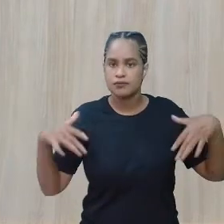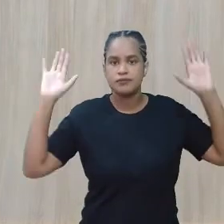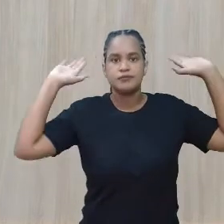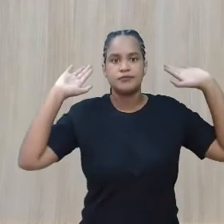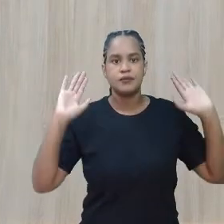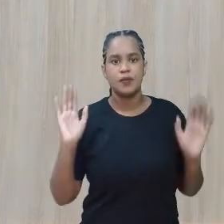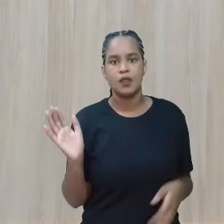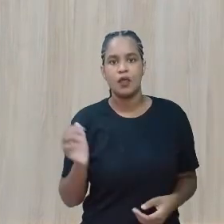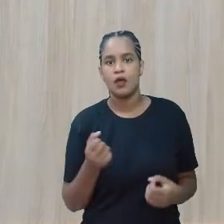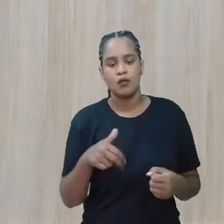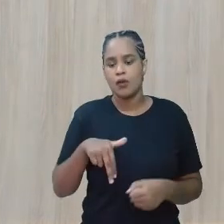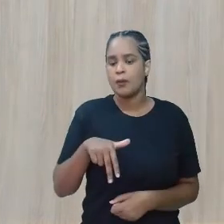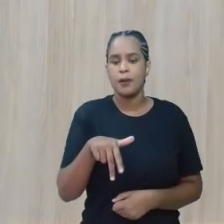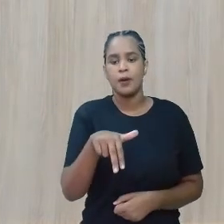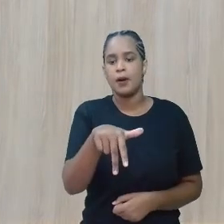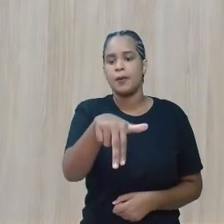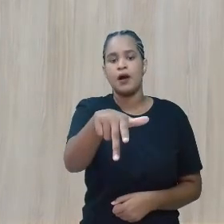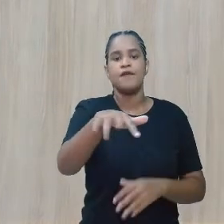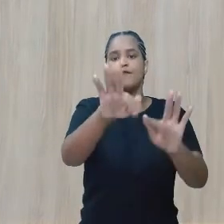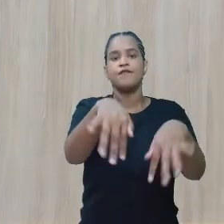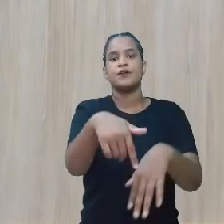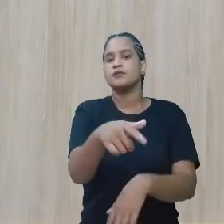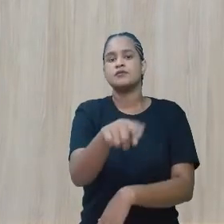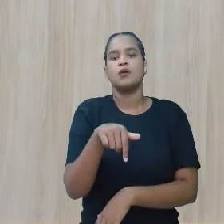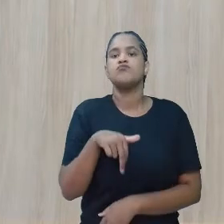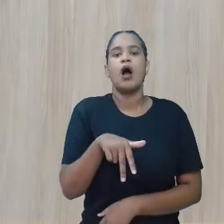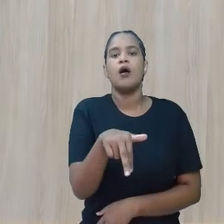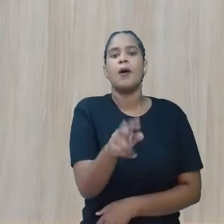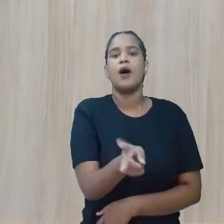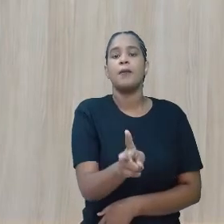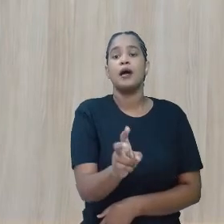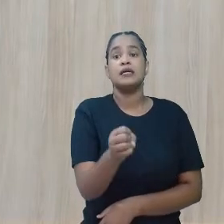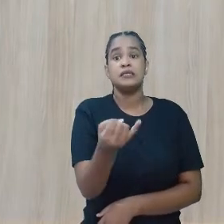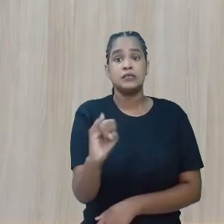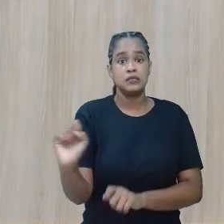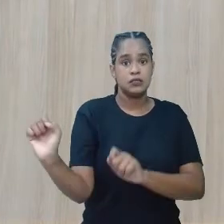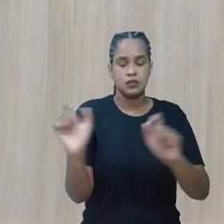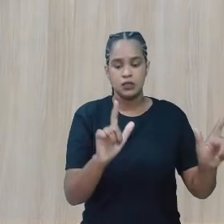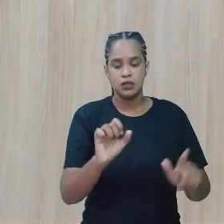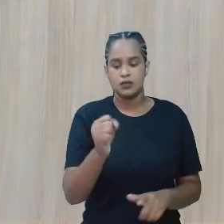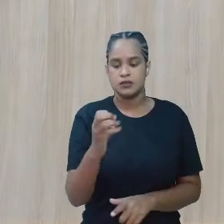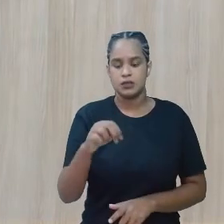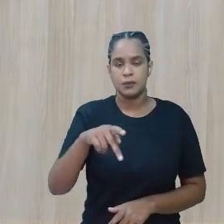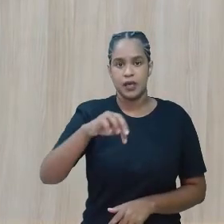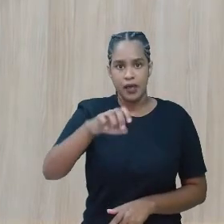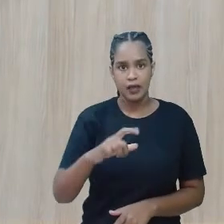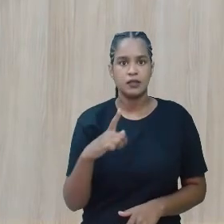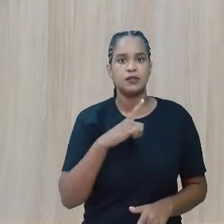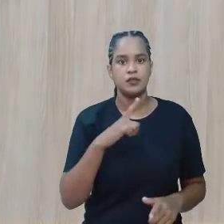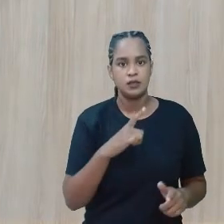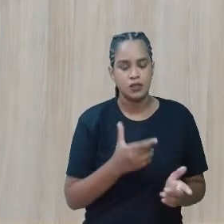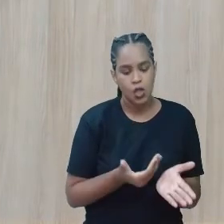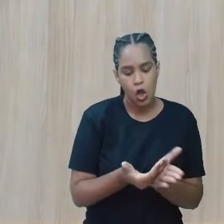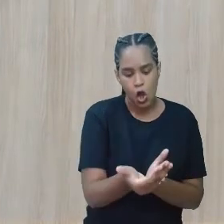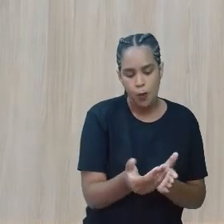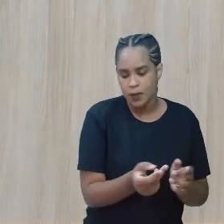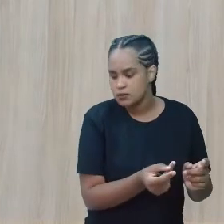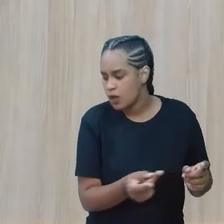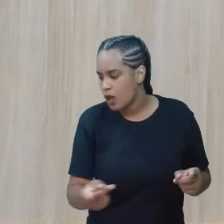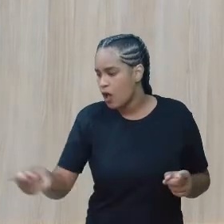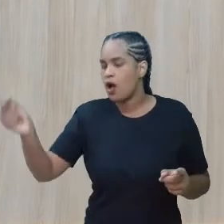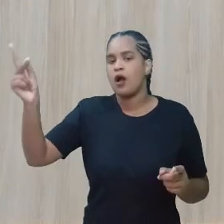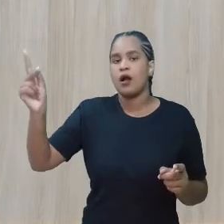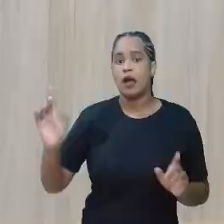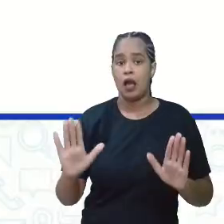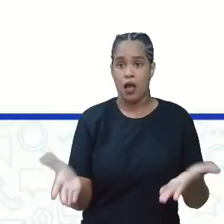aí a distância não dá para a gente medir, tá bom? Quando eu passo para um segmento de reta, tá? Aí,